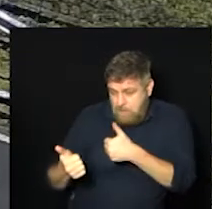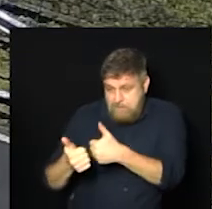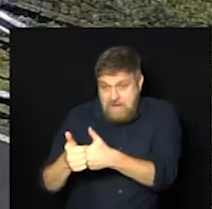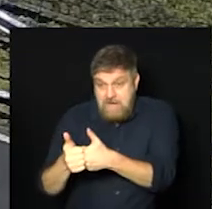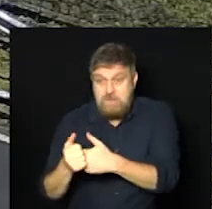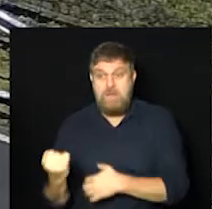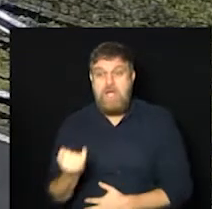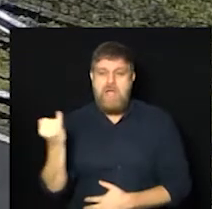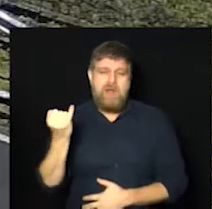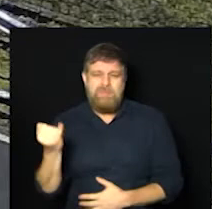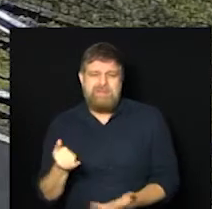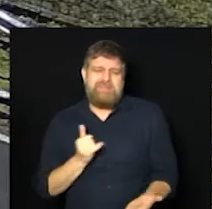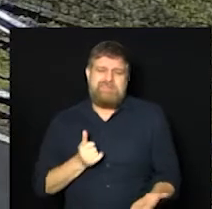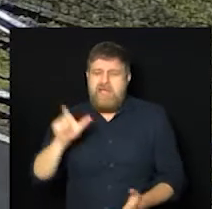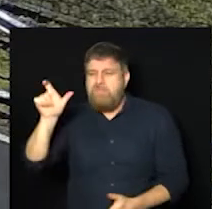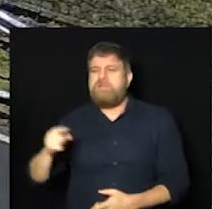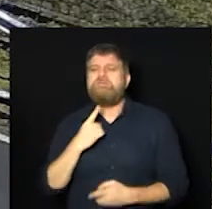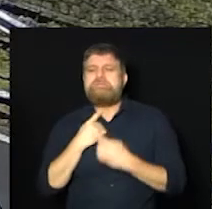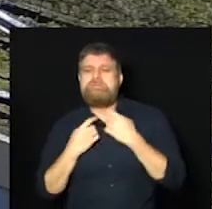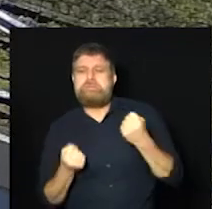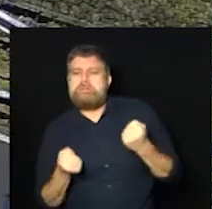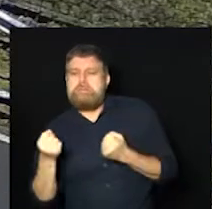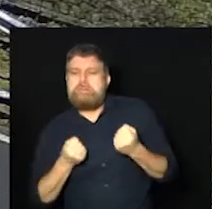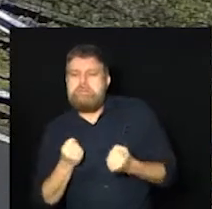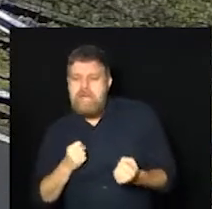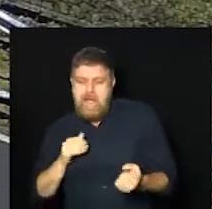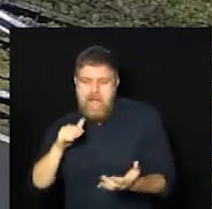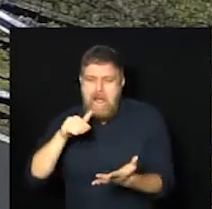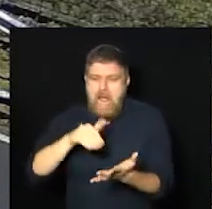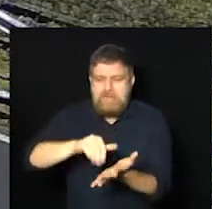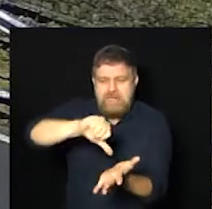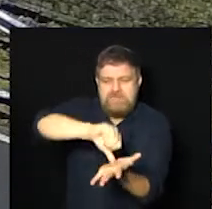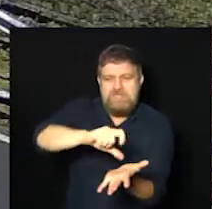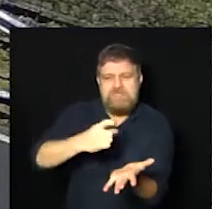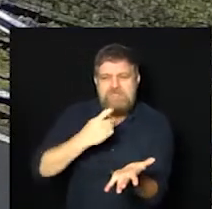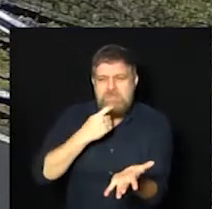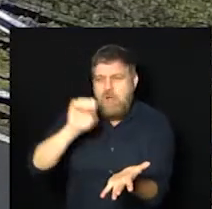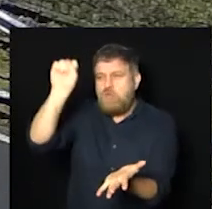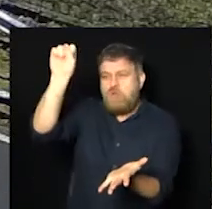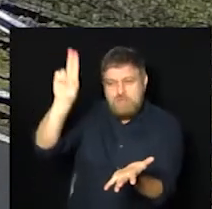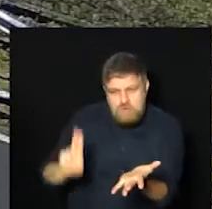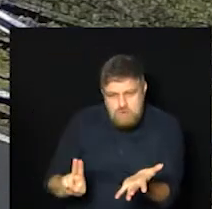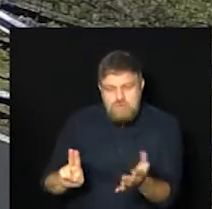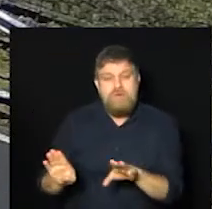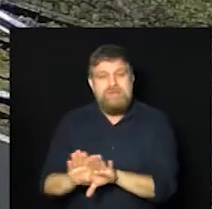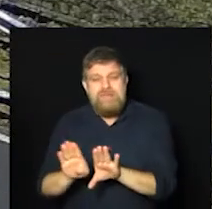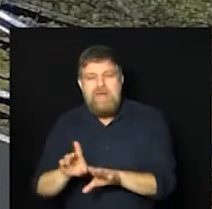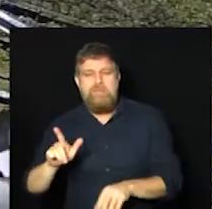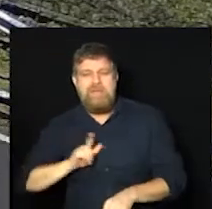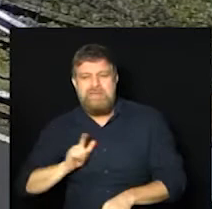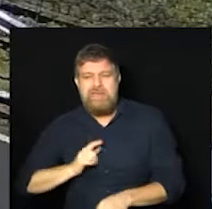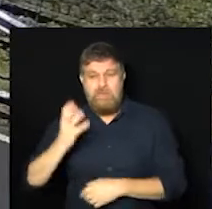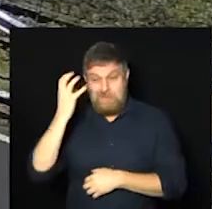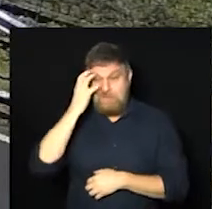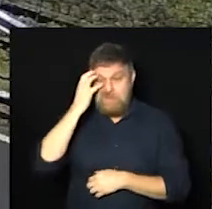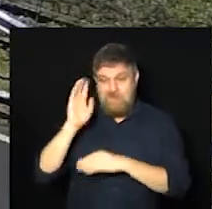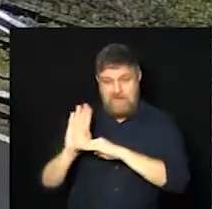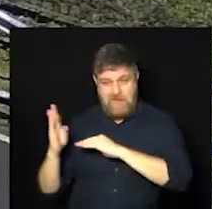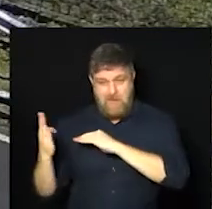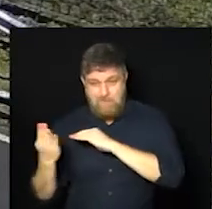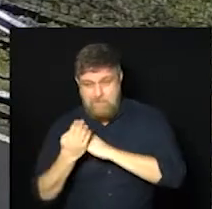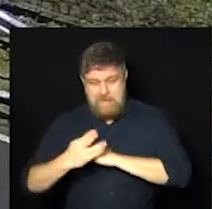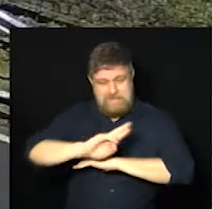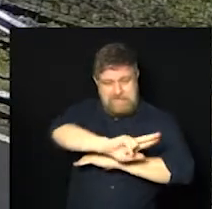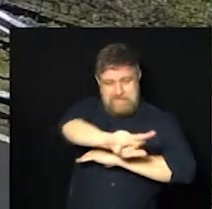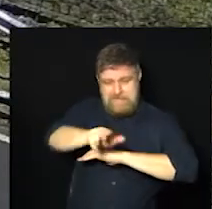leva para o centro, para a Avenida Norte-Sul, também sentido Taquaral, diversos bairros que tem por aí, Guanabara.